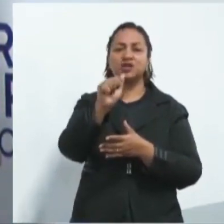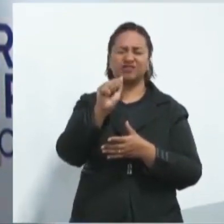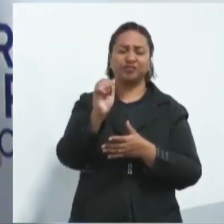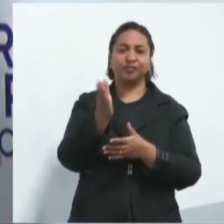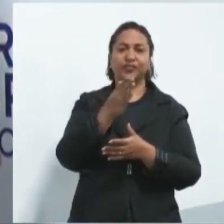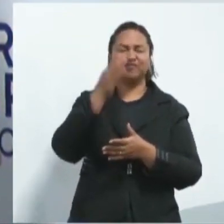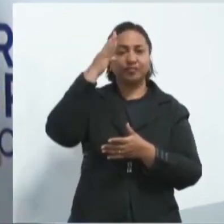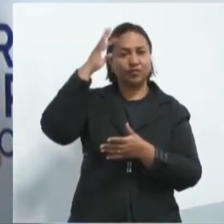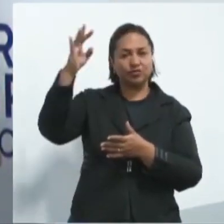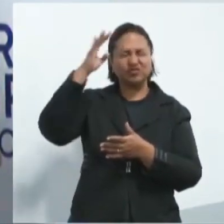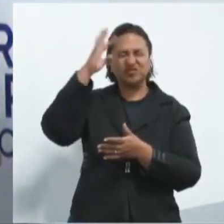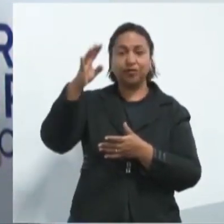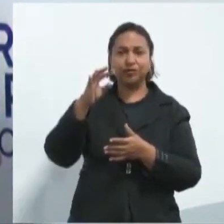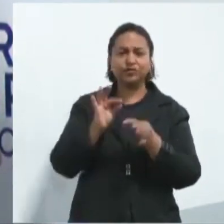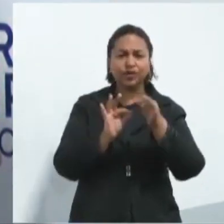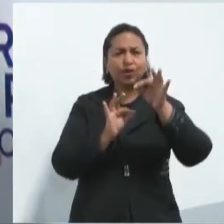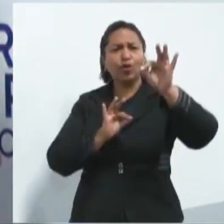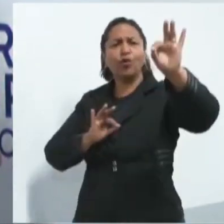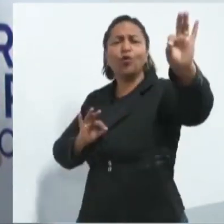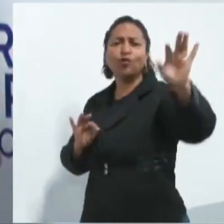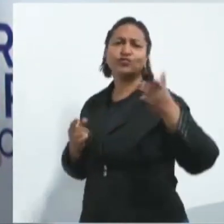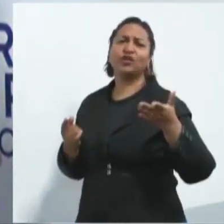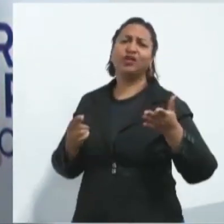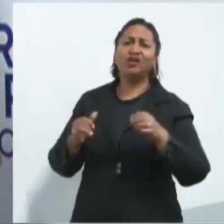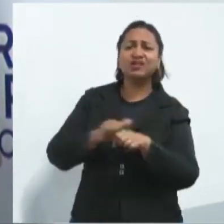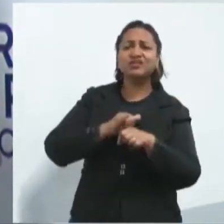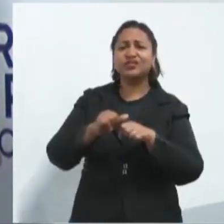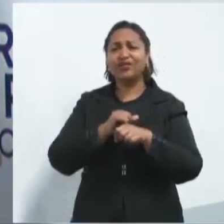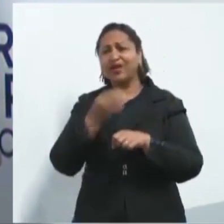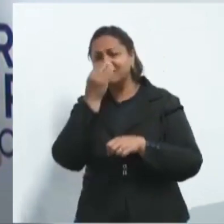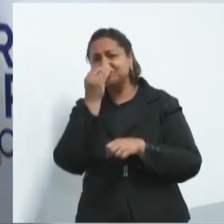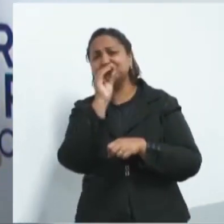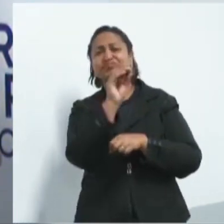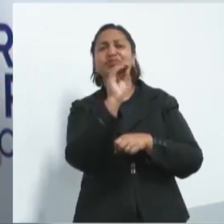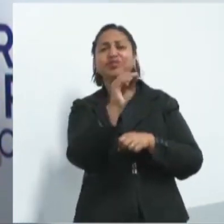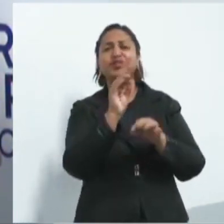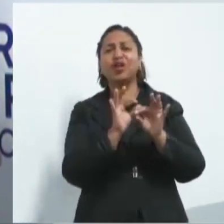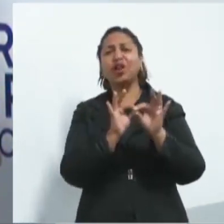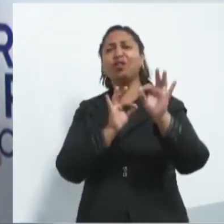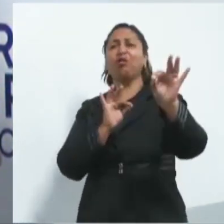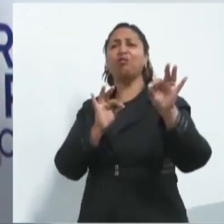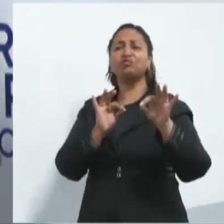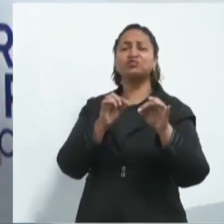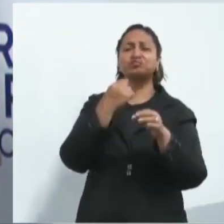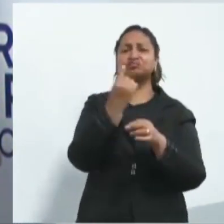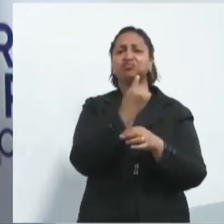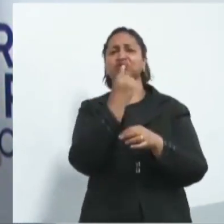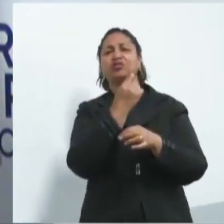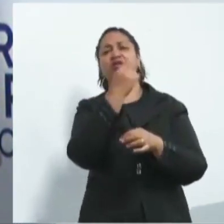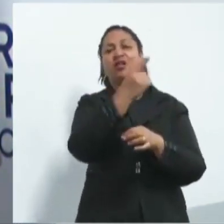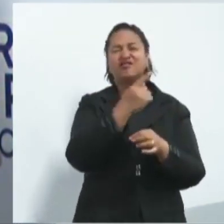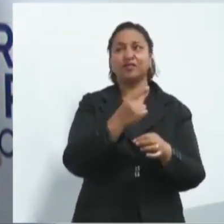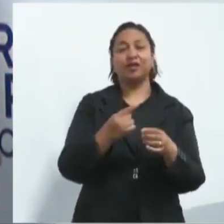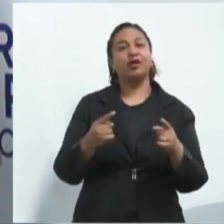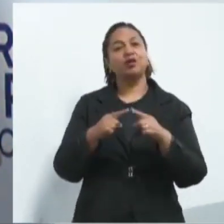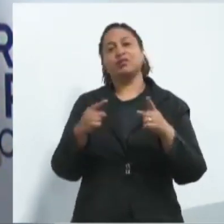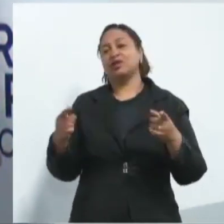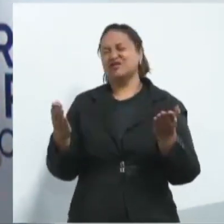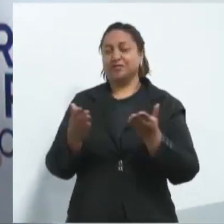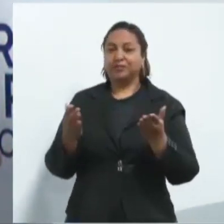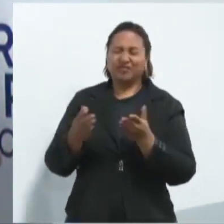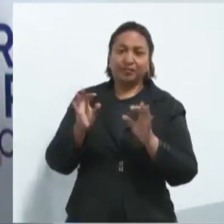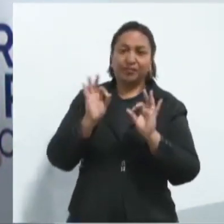pouco desapercebido então nós tivemos a oportunidade que ao receber a comunicação do ex deputado jovair arantes